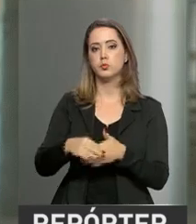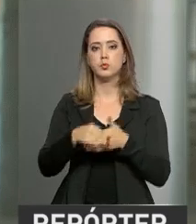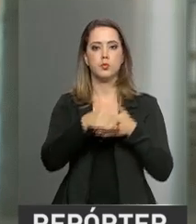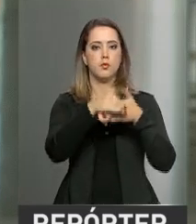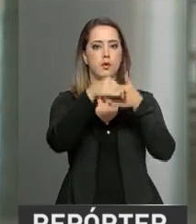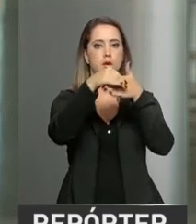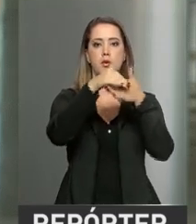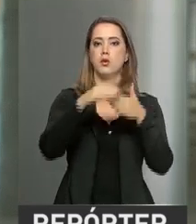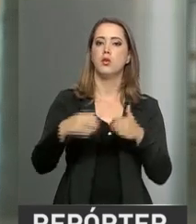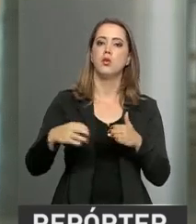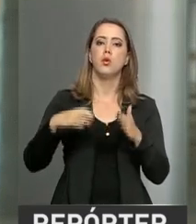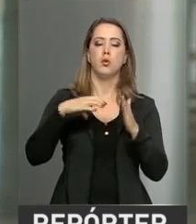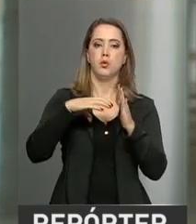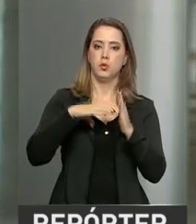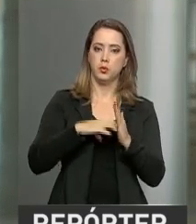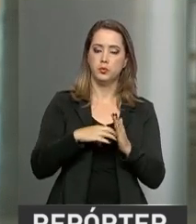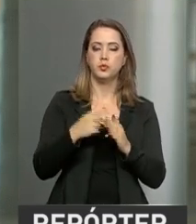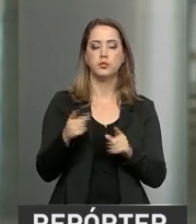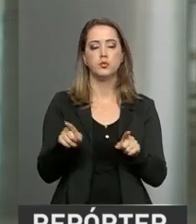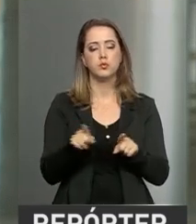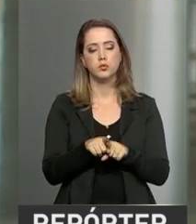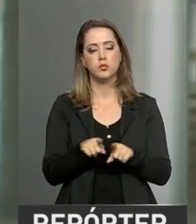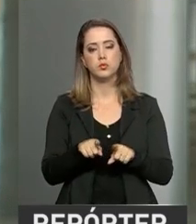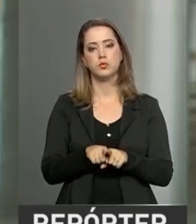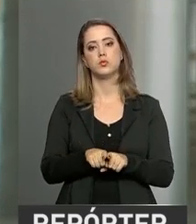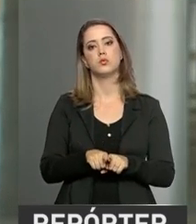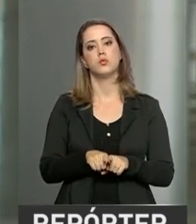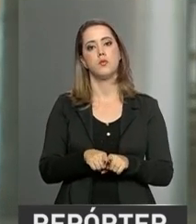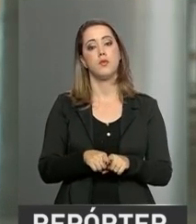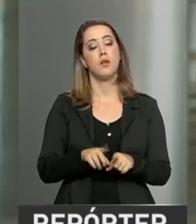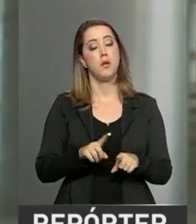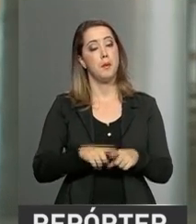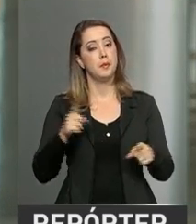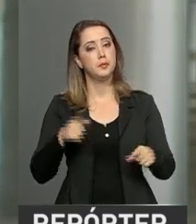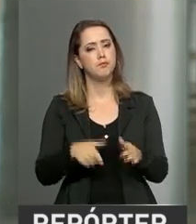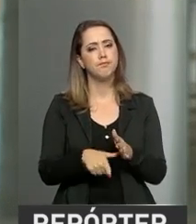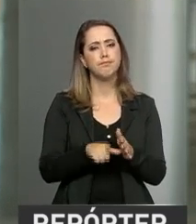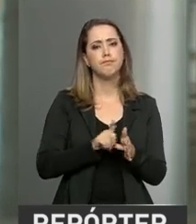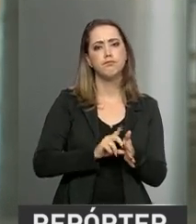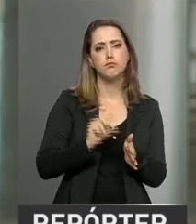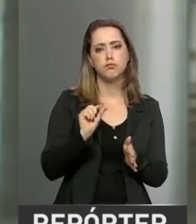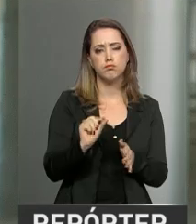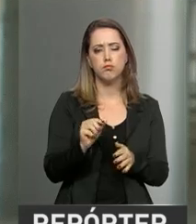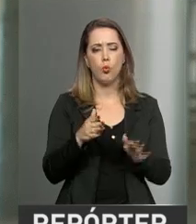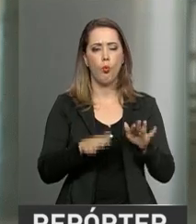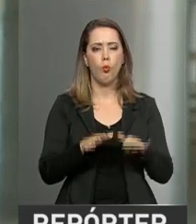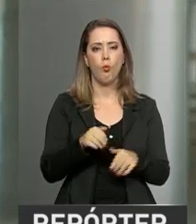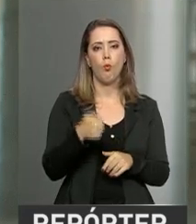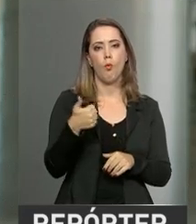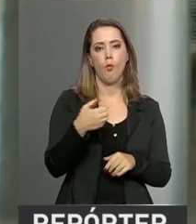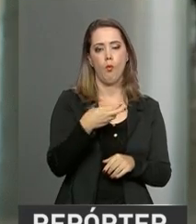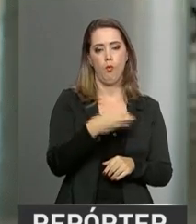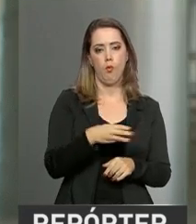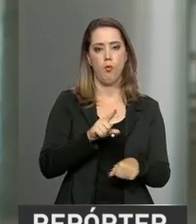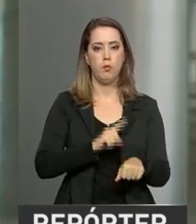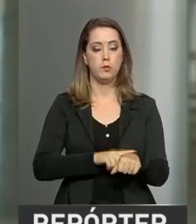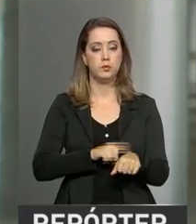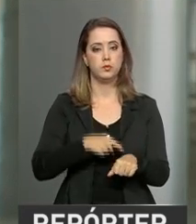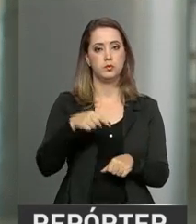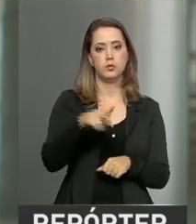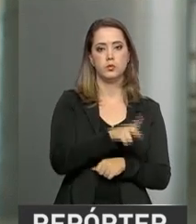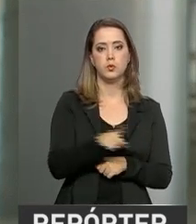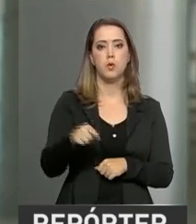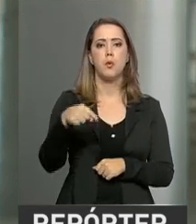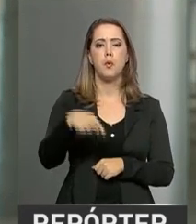na Câmara também estiveram presentes neste almoço. Mais cedo, por volta das 13h, o presidente interino recebeu aqui no